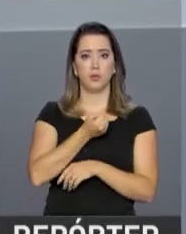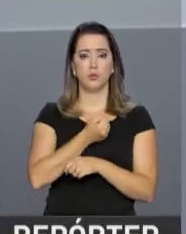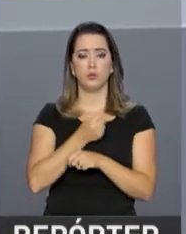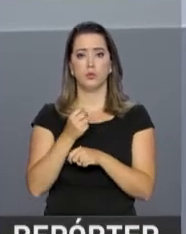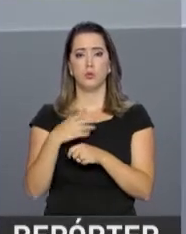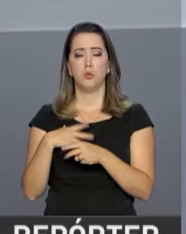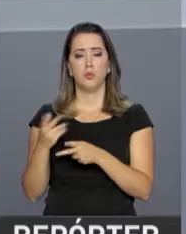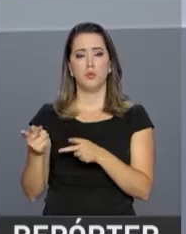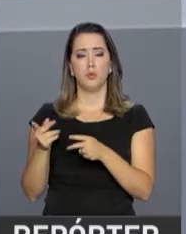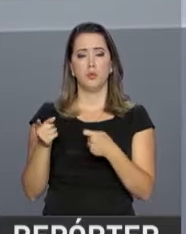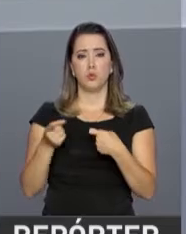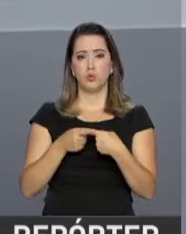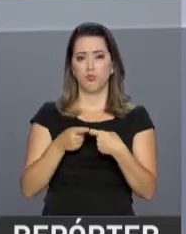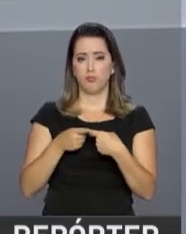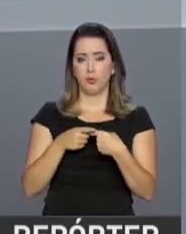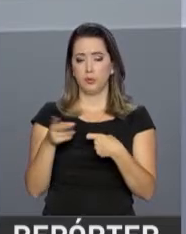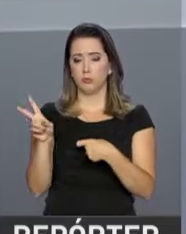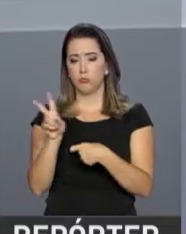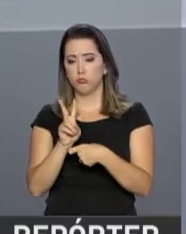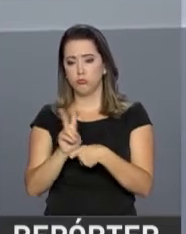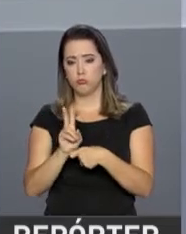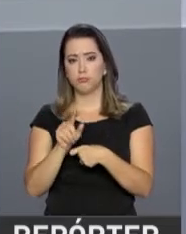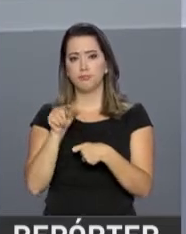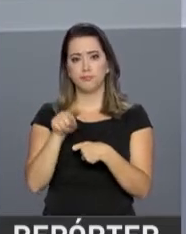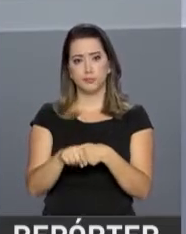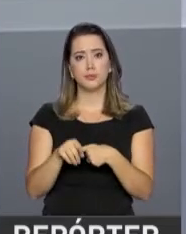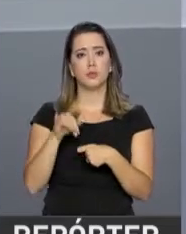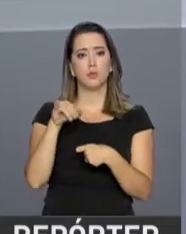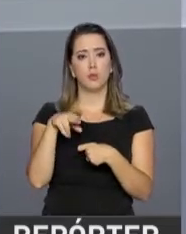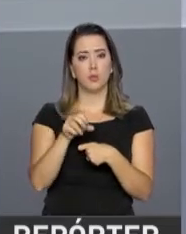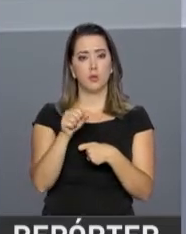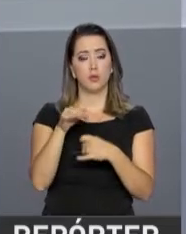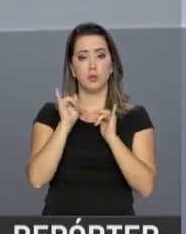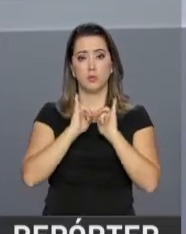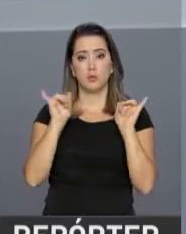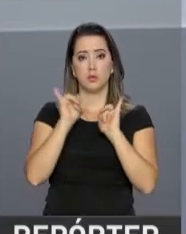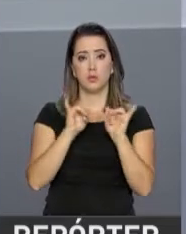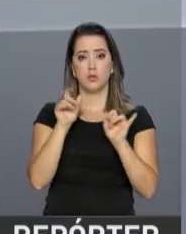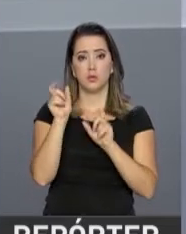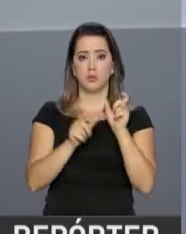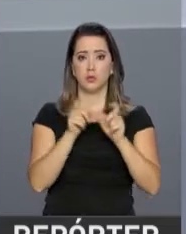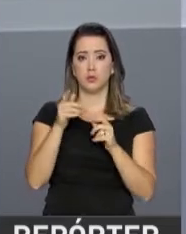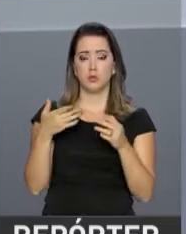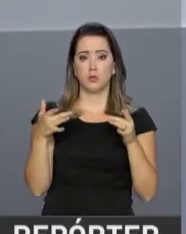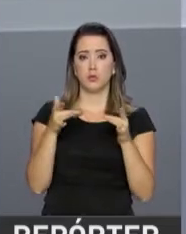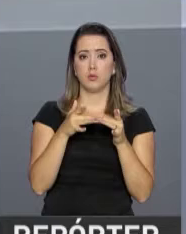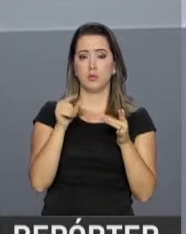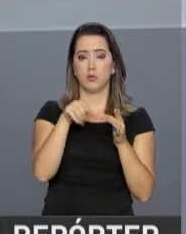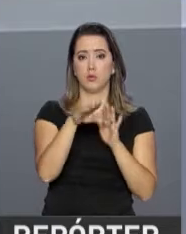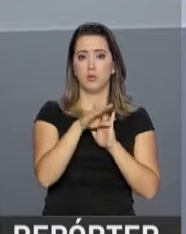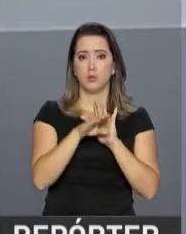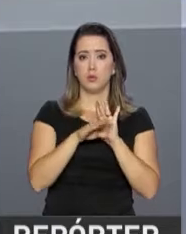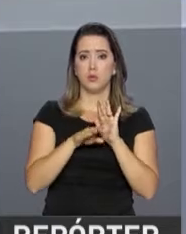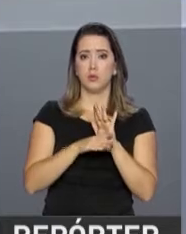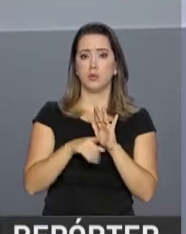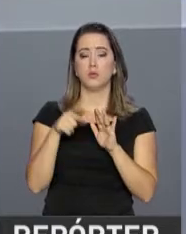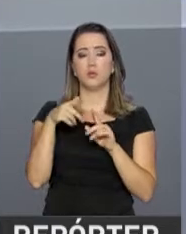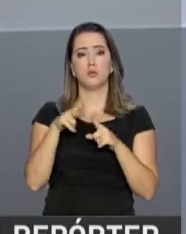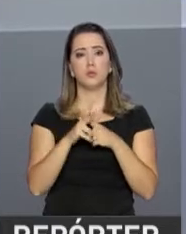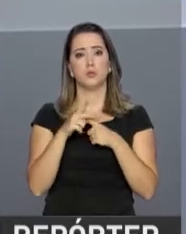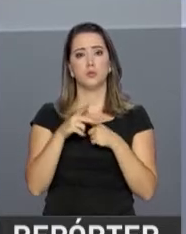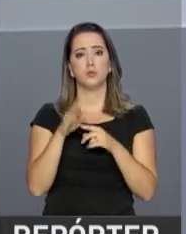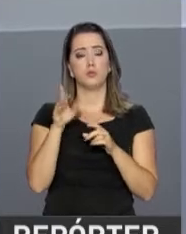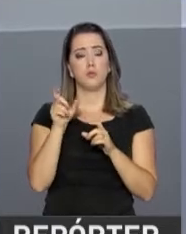foram publicadas hoje no diário oficial as regras para quem quiser aderir ao programa de revisão de benefícios por